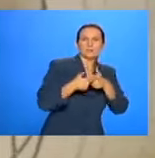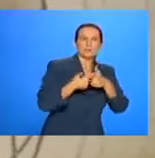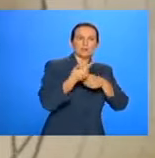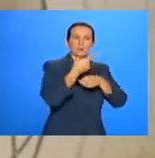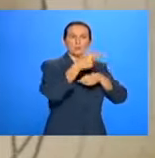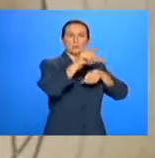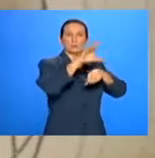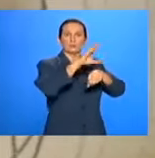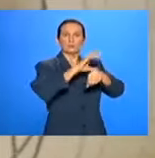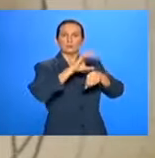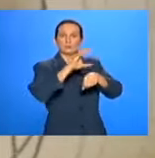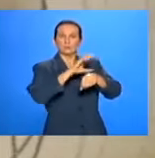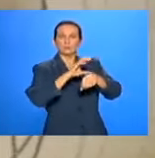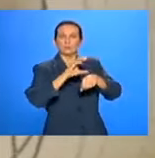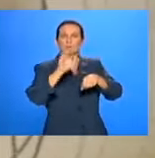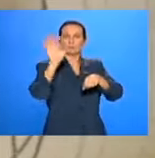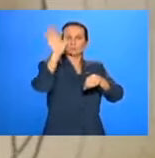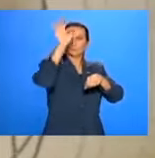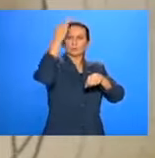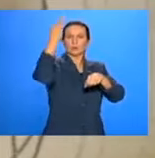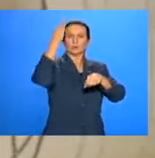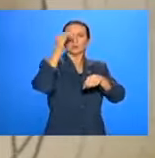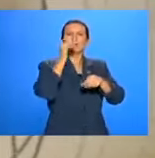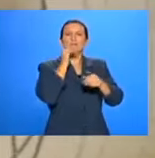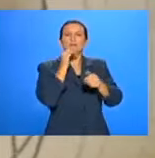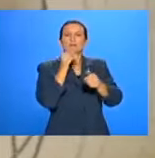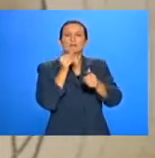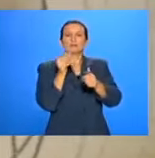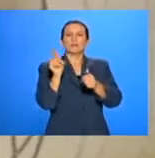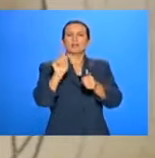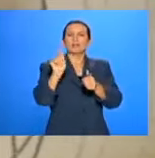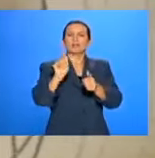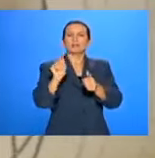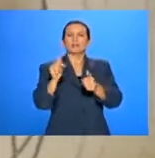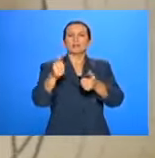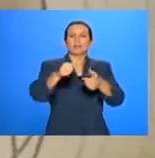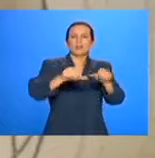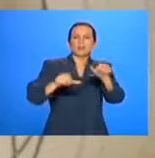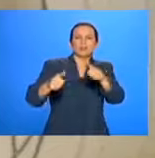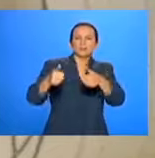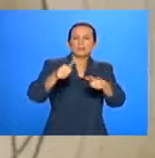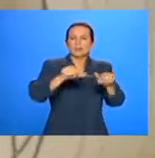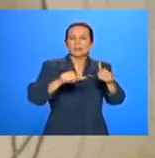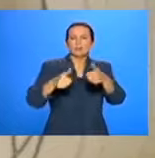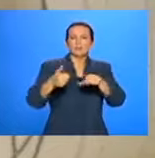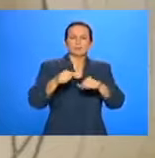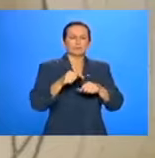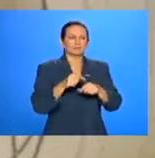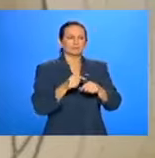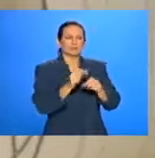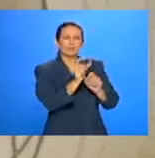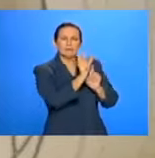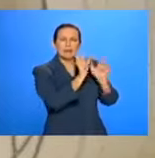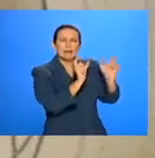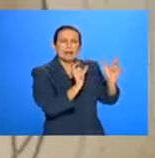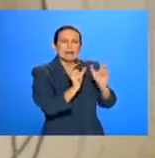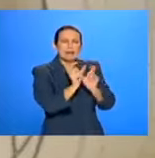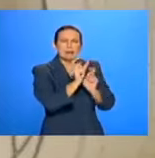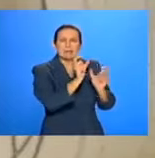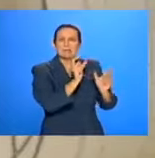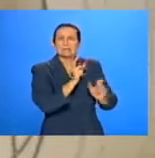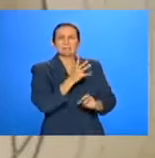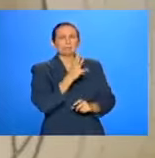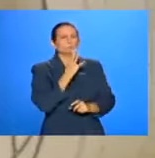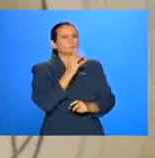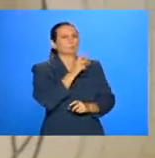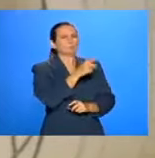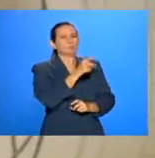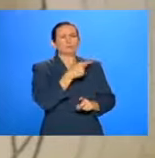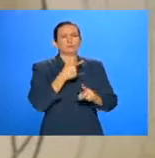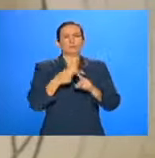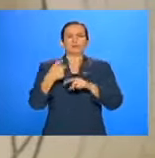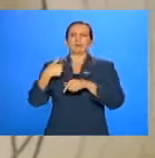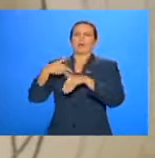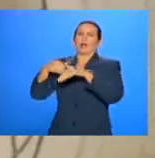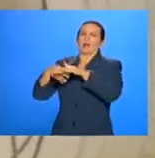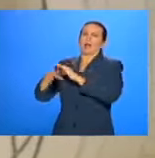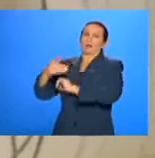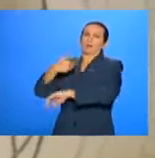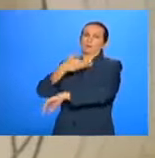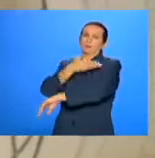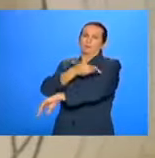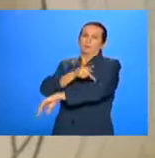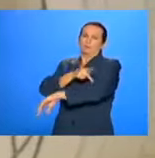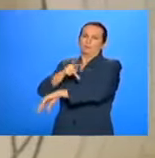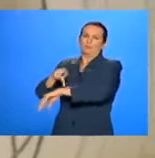curso superior de química, tá? E tem certos vocabulário desconhecido para